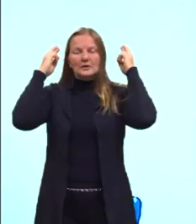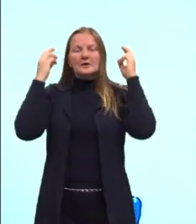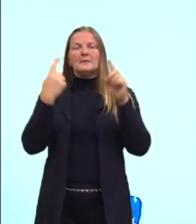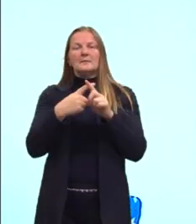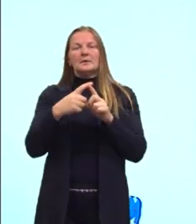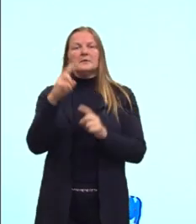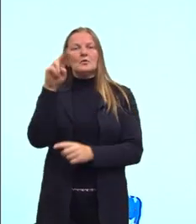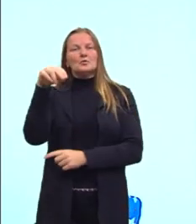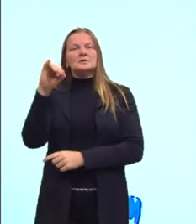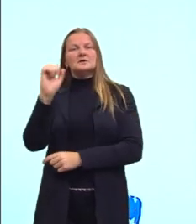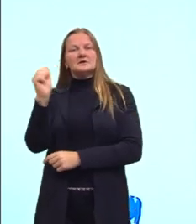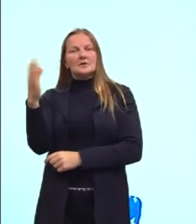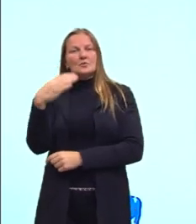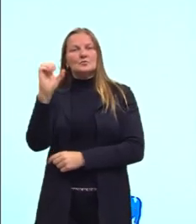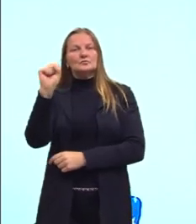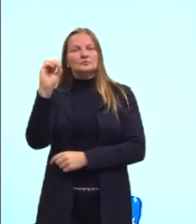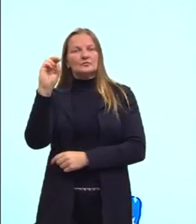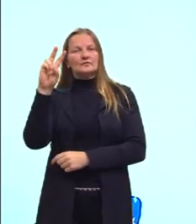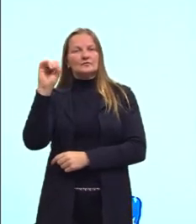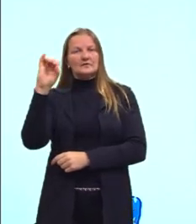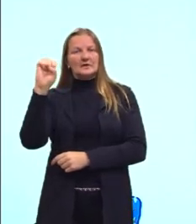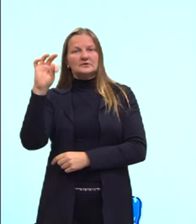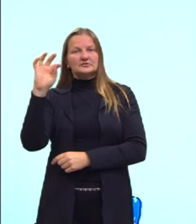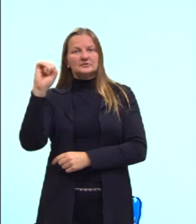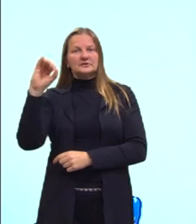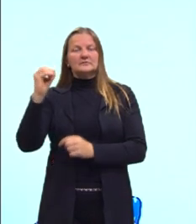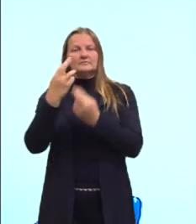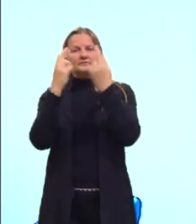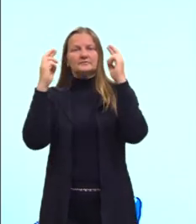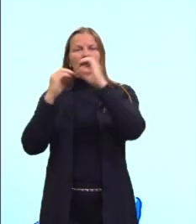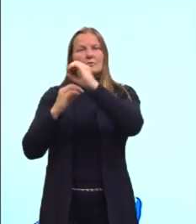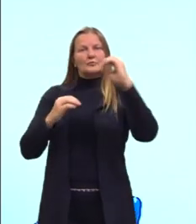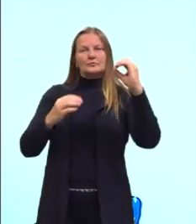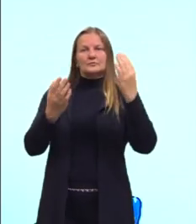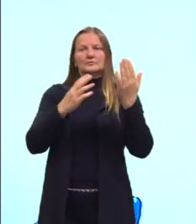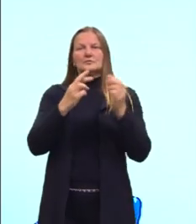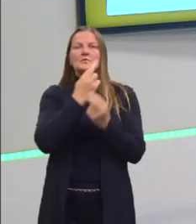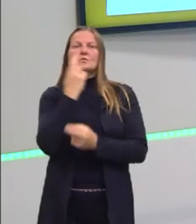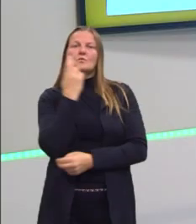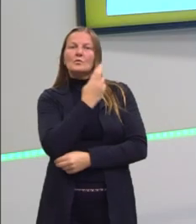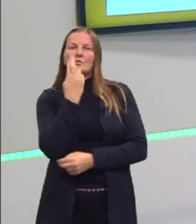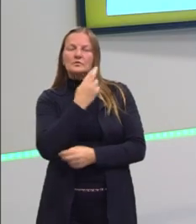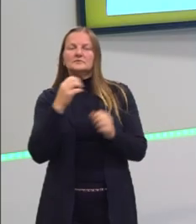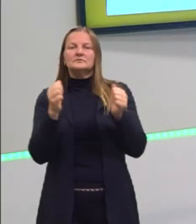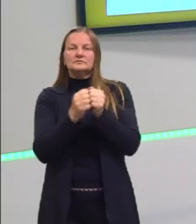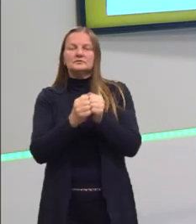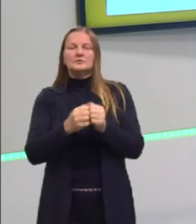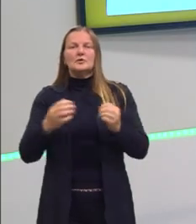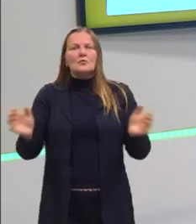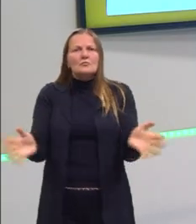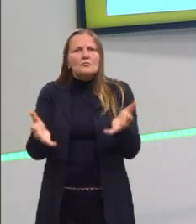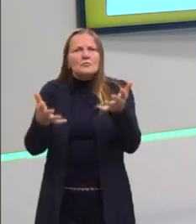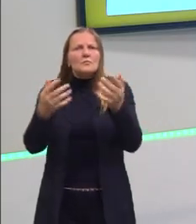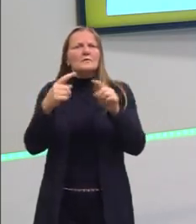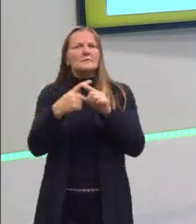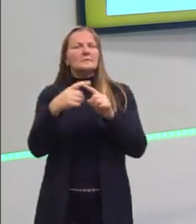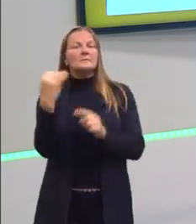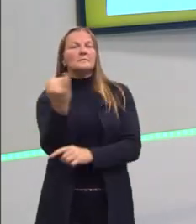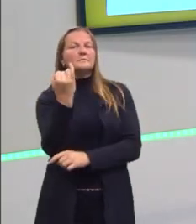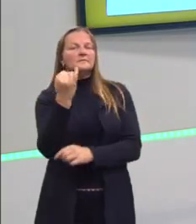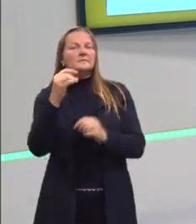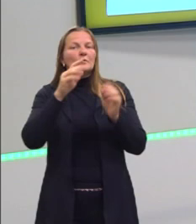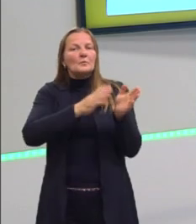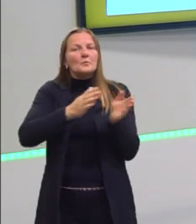certo e aí então ficam no Oeste né Aonde tá aqui a Rússia e tudo mais incentivo uma coisa muito importante